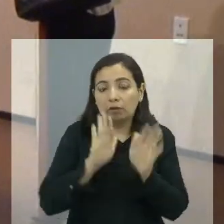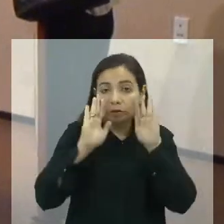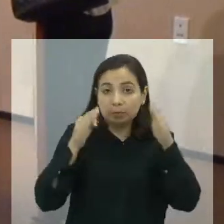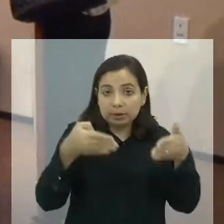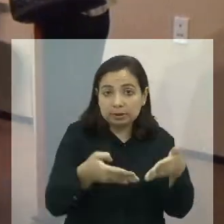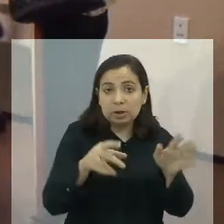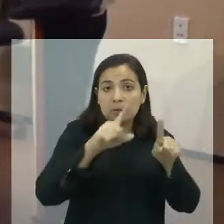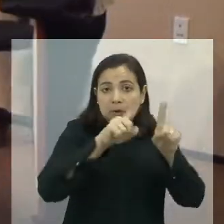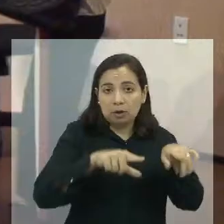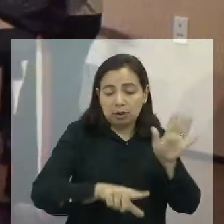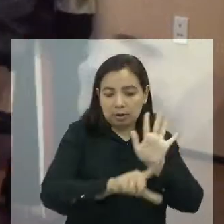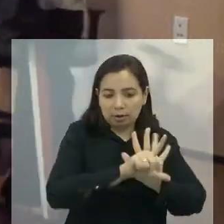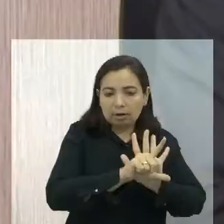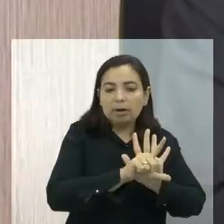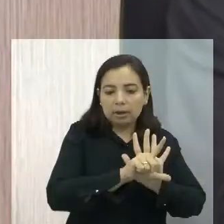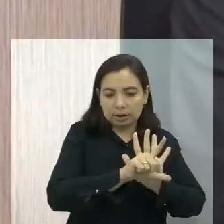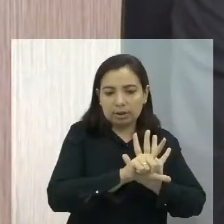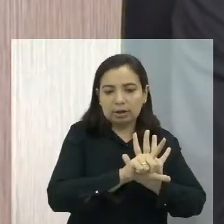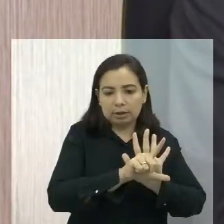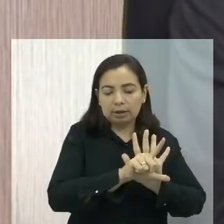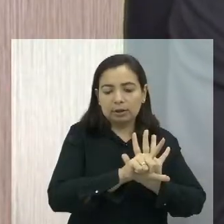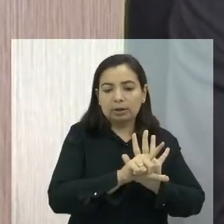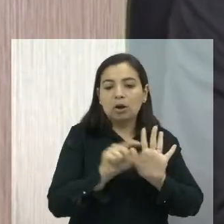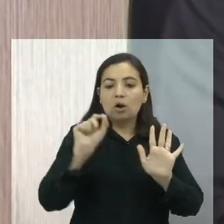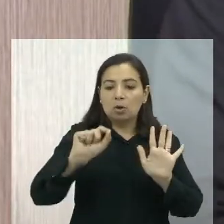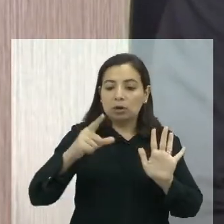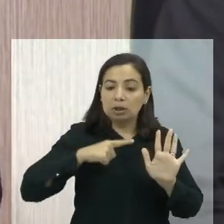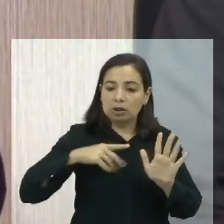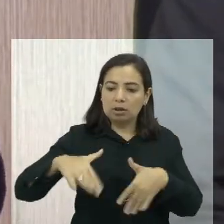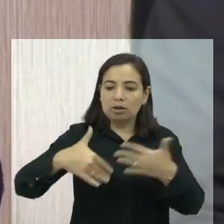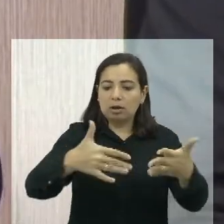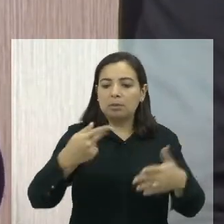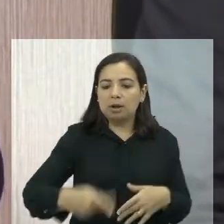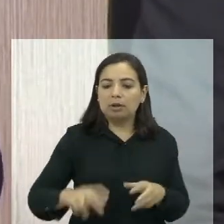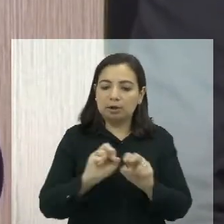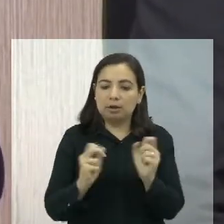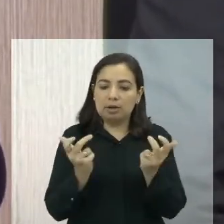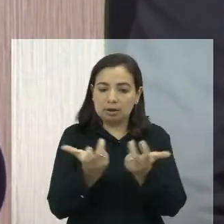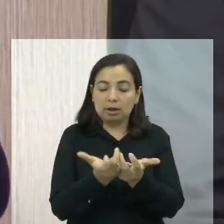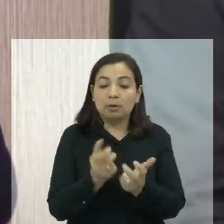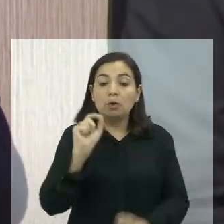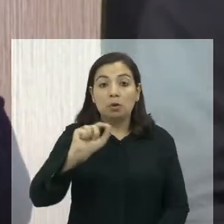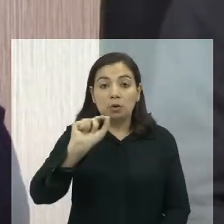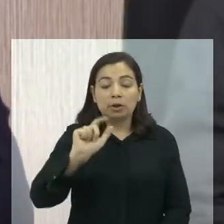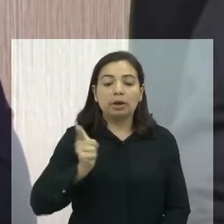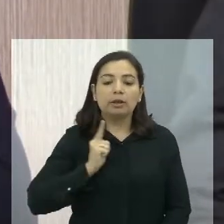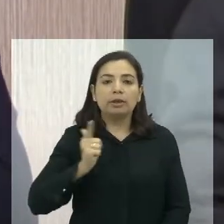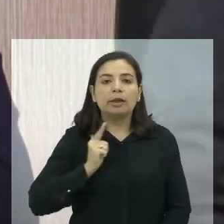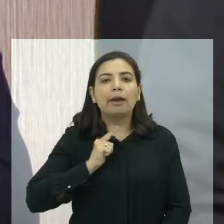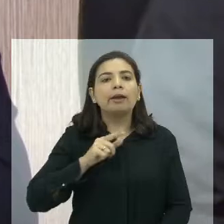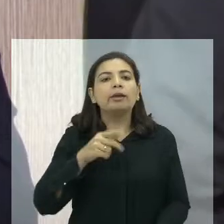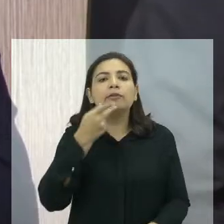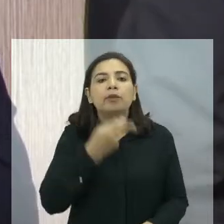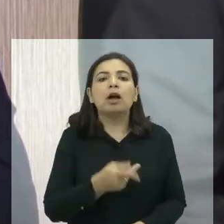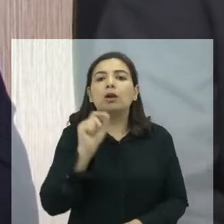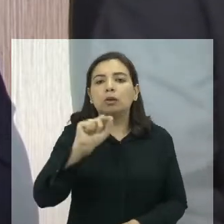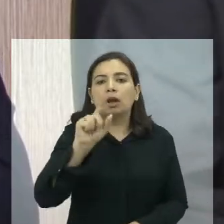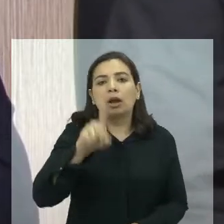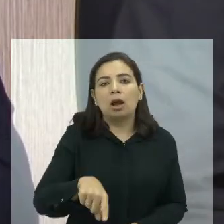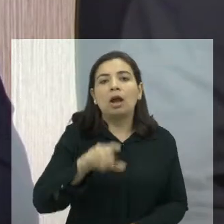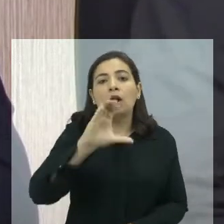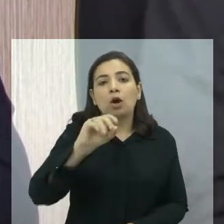de lei 006/2019, que tramita na Câmara Municipal de Fortaleza e que denominamos Código da Cidade.